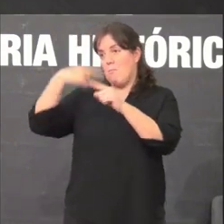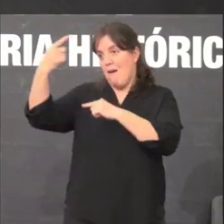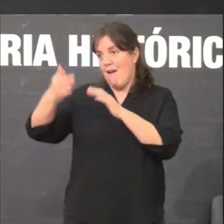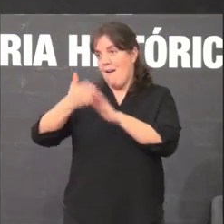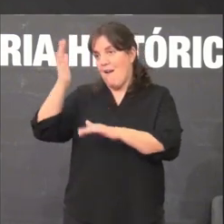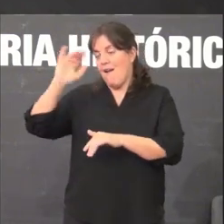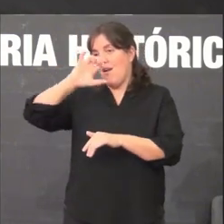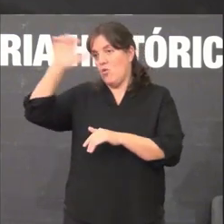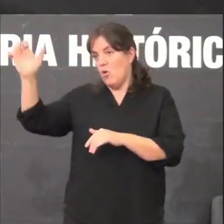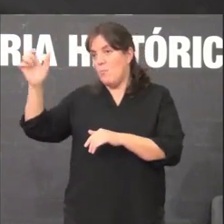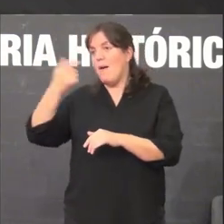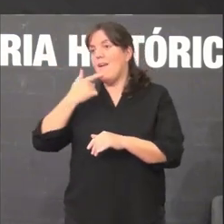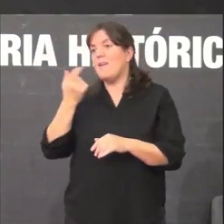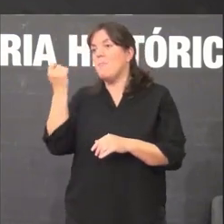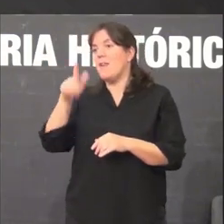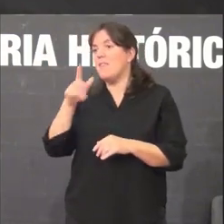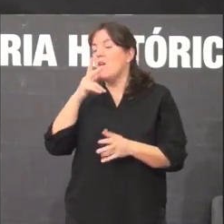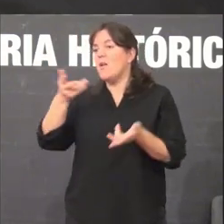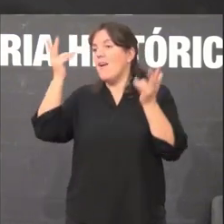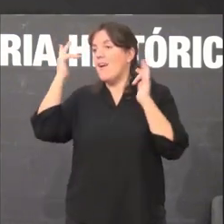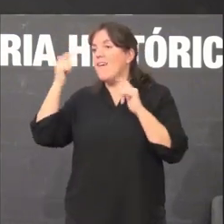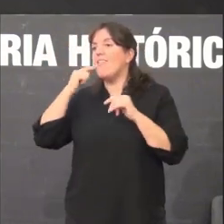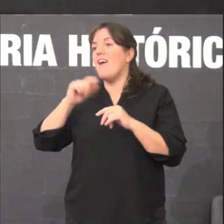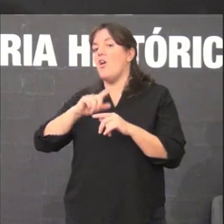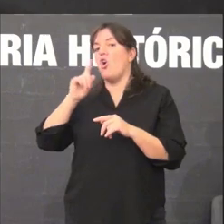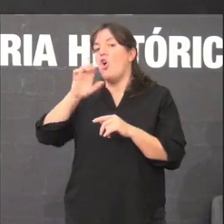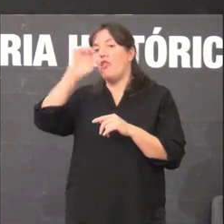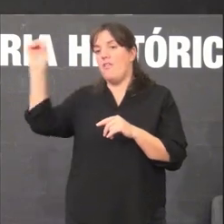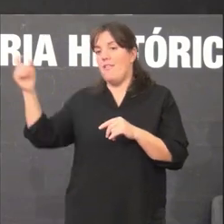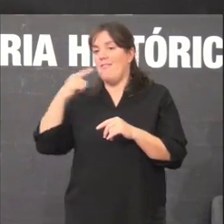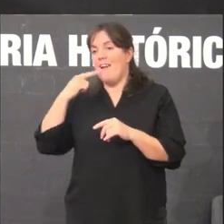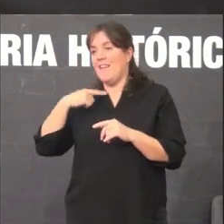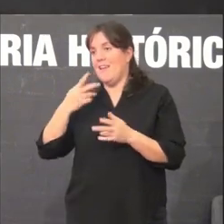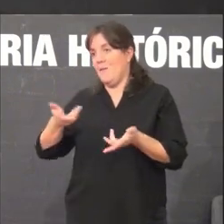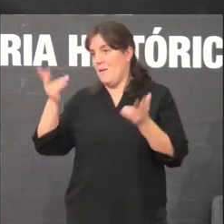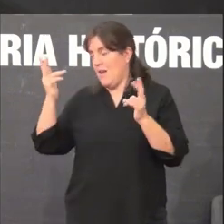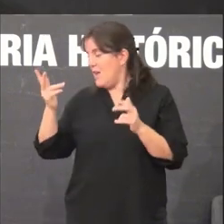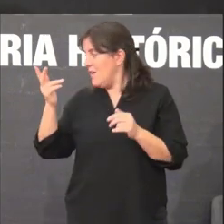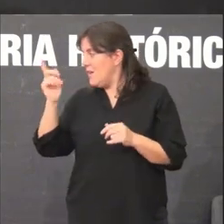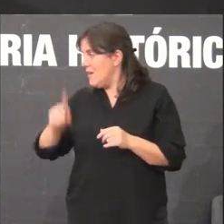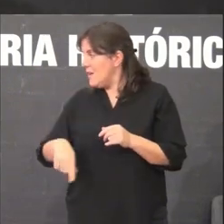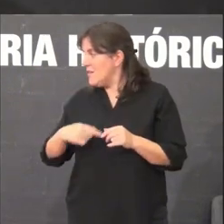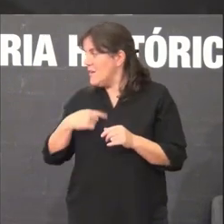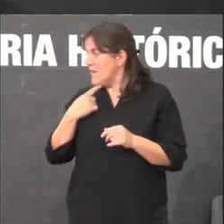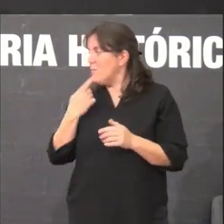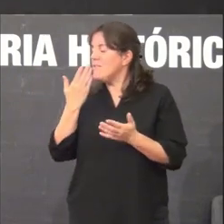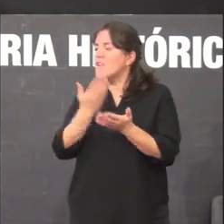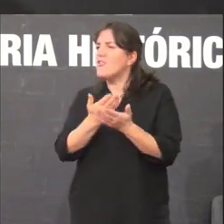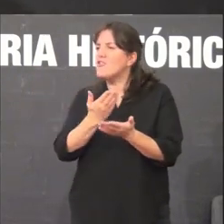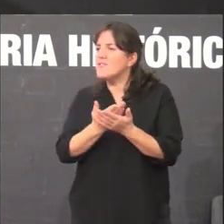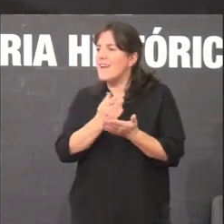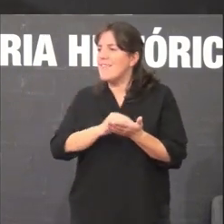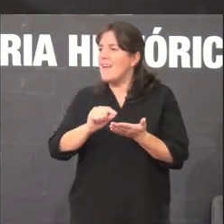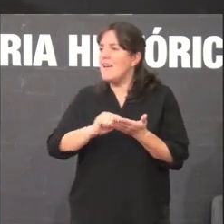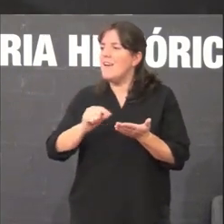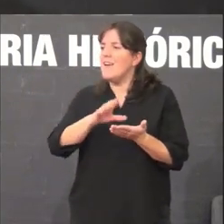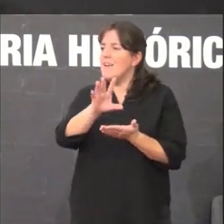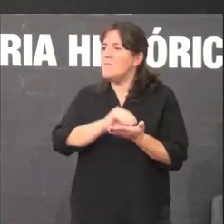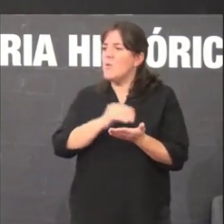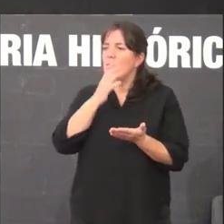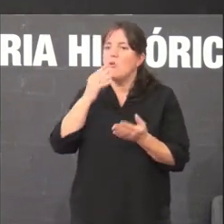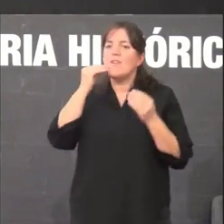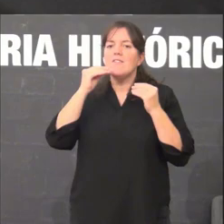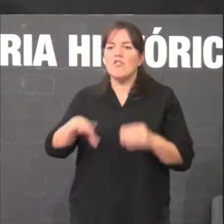tipo ocidental liberal. É claro que esta ideia é totalmente contestada, sobretudo por historiadores